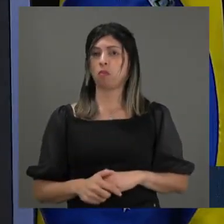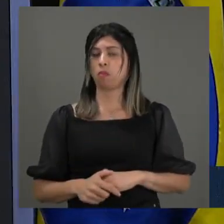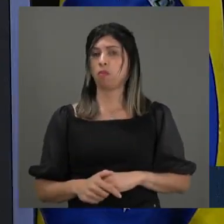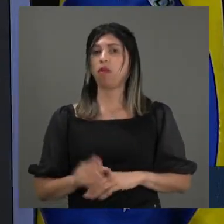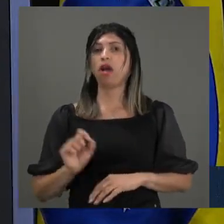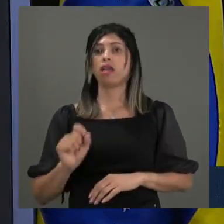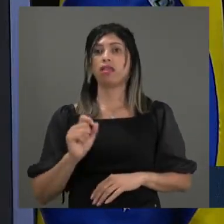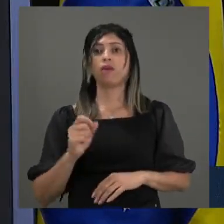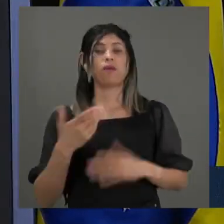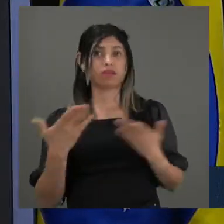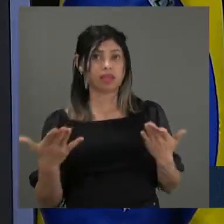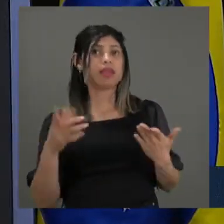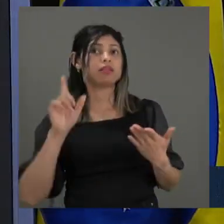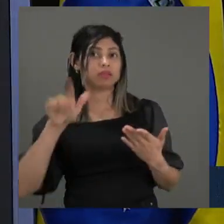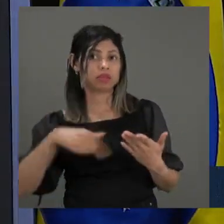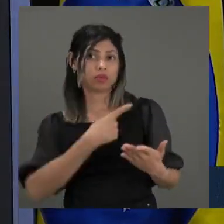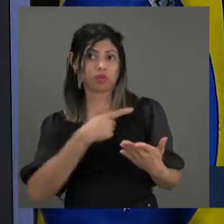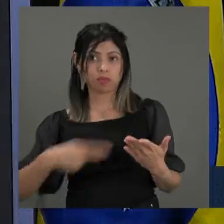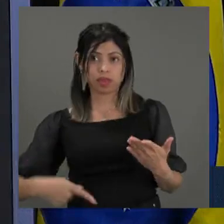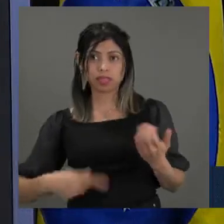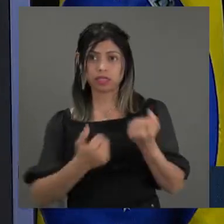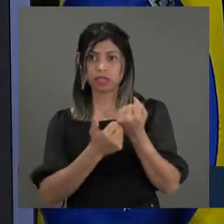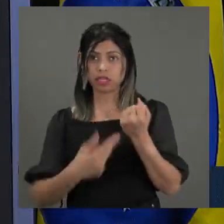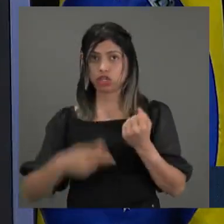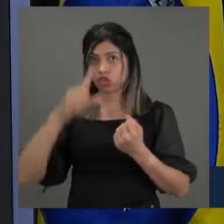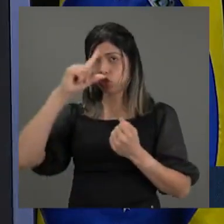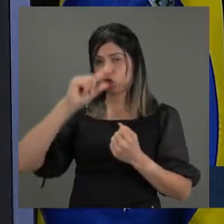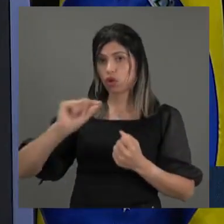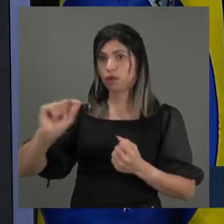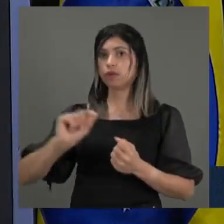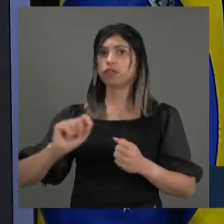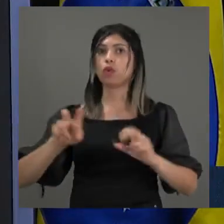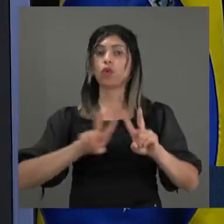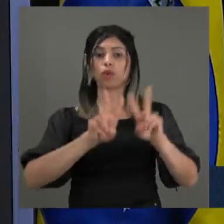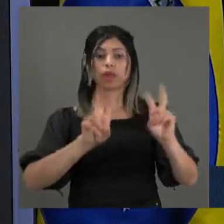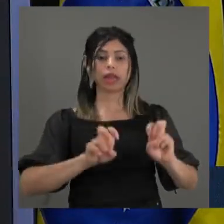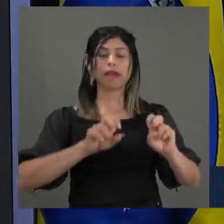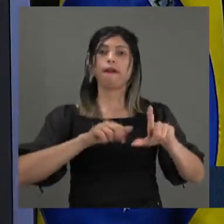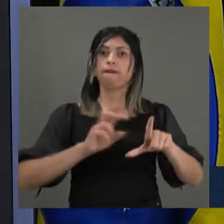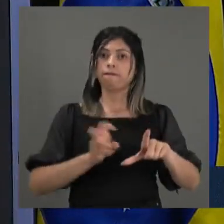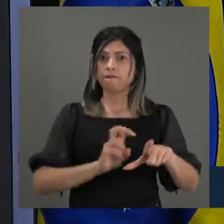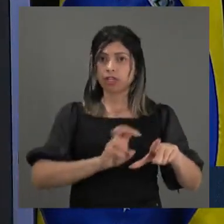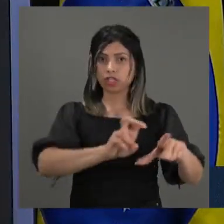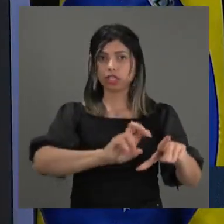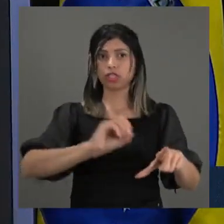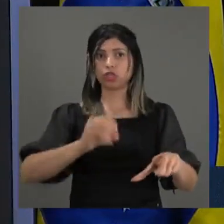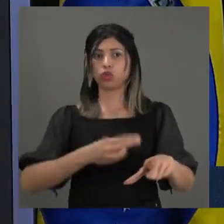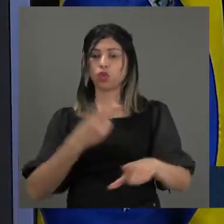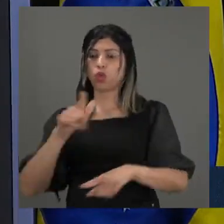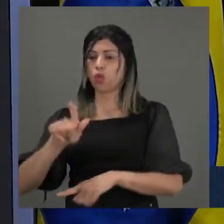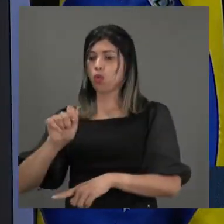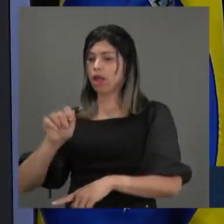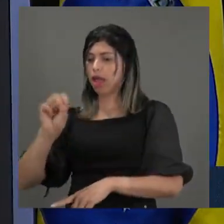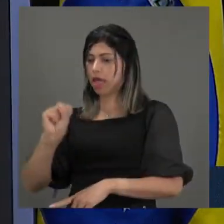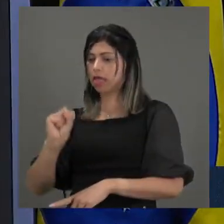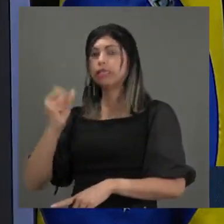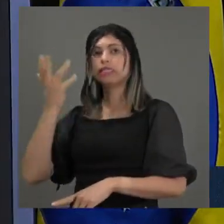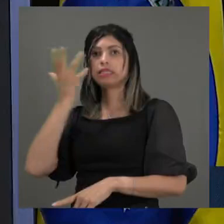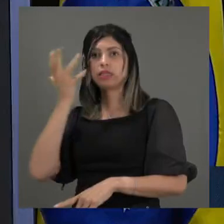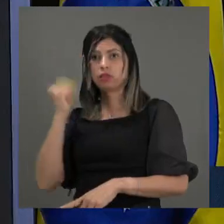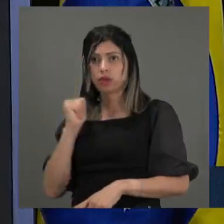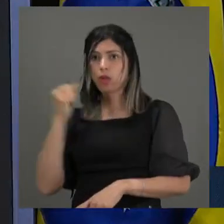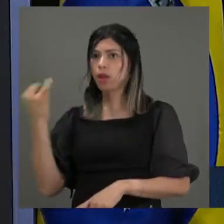da parte dele, de avançar no quesito fertilizantes, no quesito gás natural. Mas, para isso, é importante que